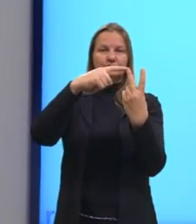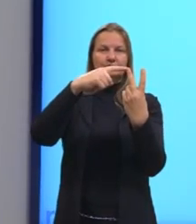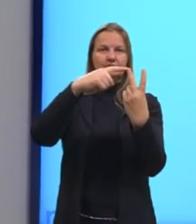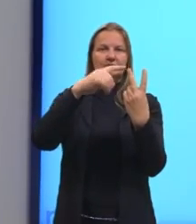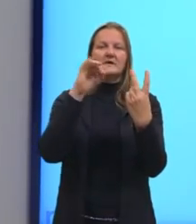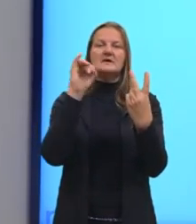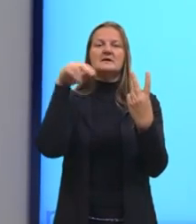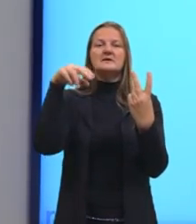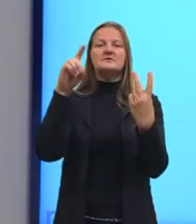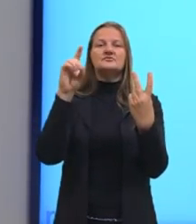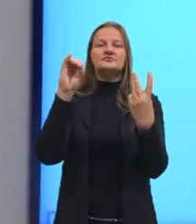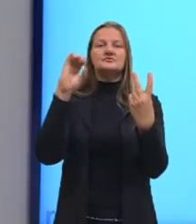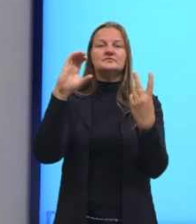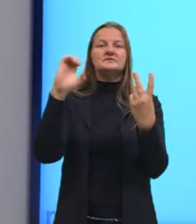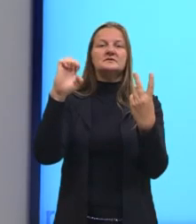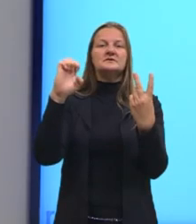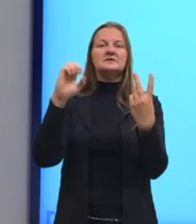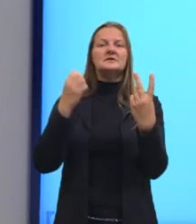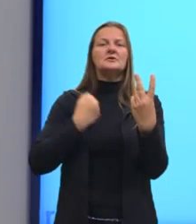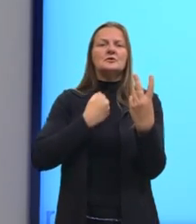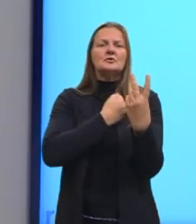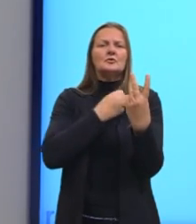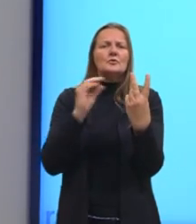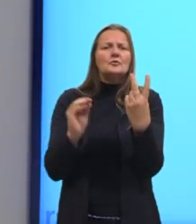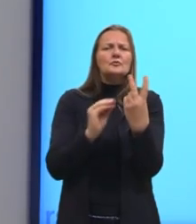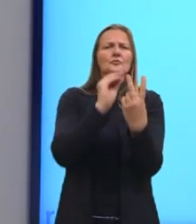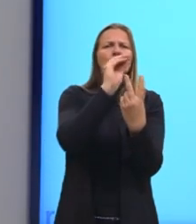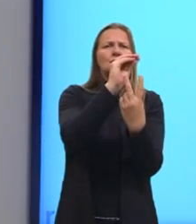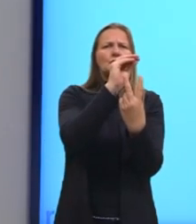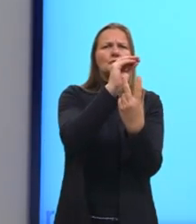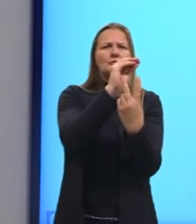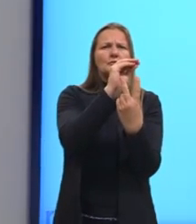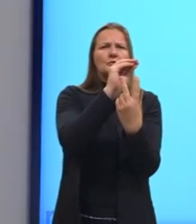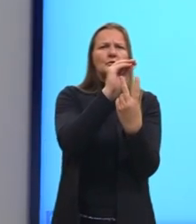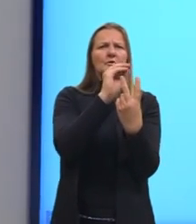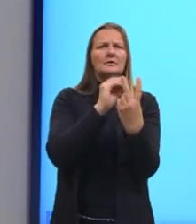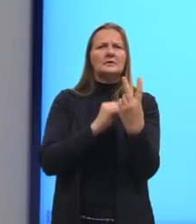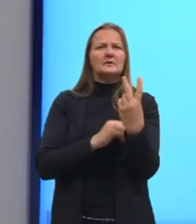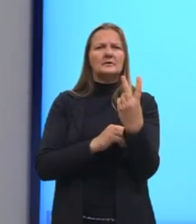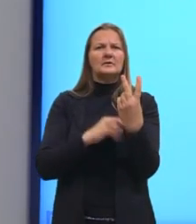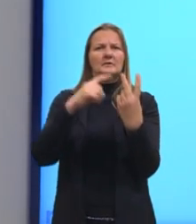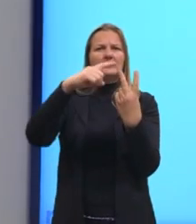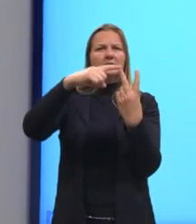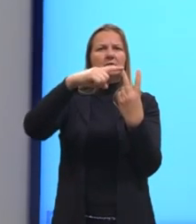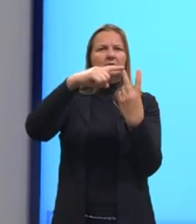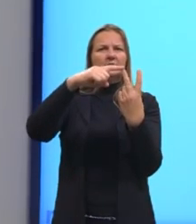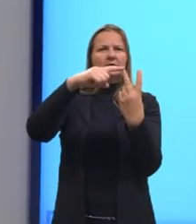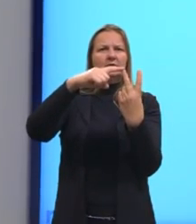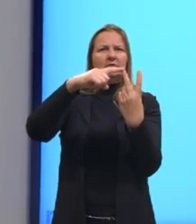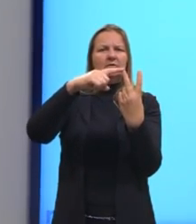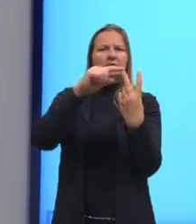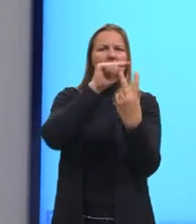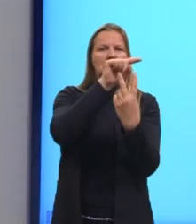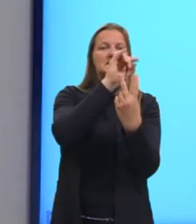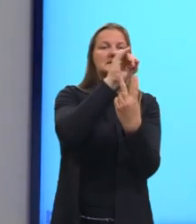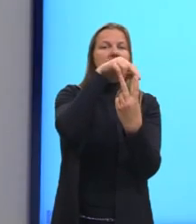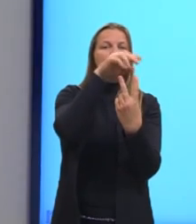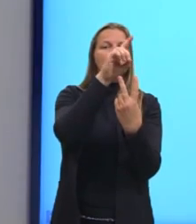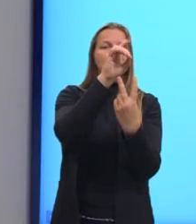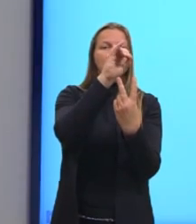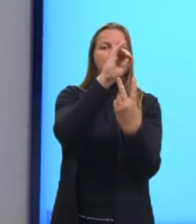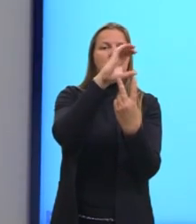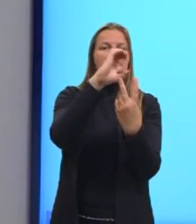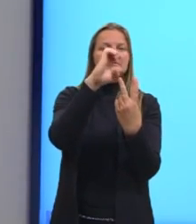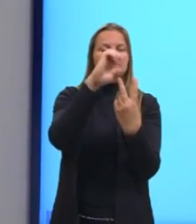índice o índice é um númerozinho pequenininho que vai lá fora e lá em cima do radical ele é chamado índice tá